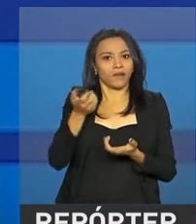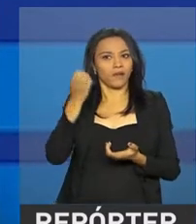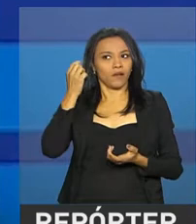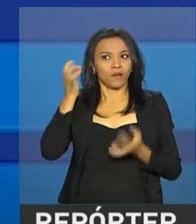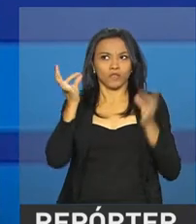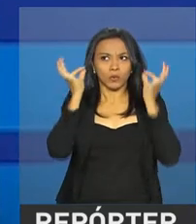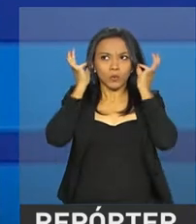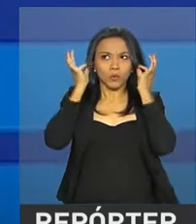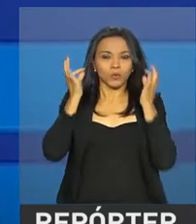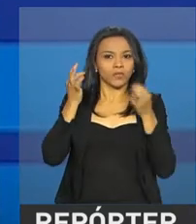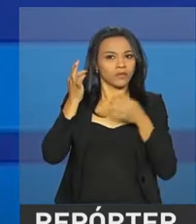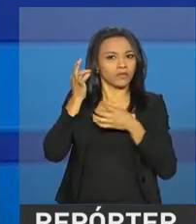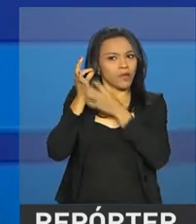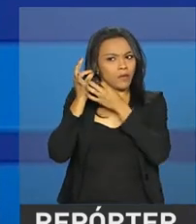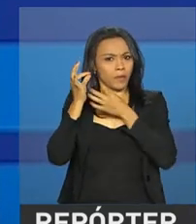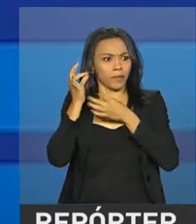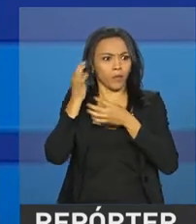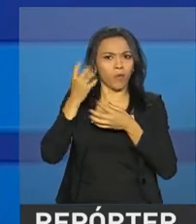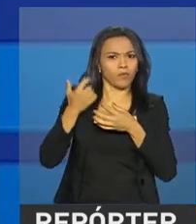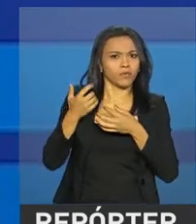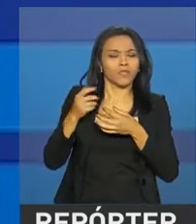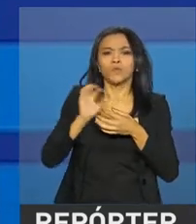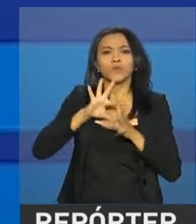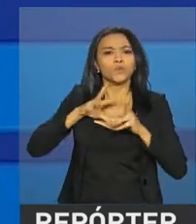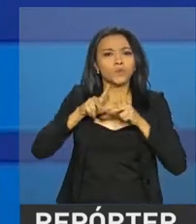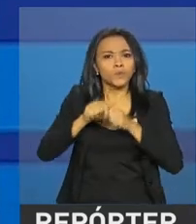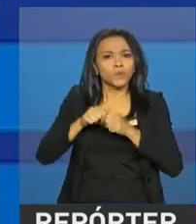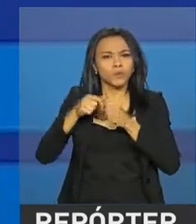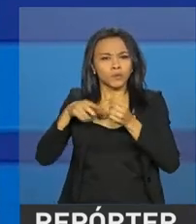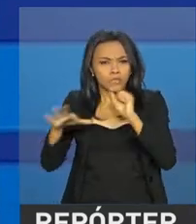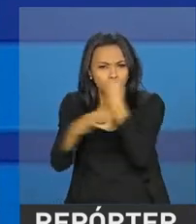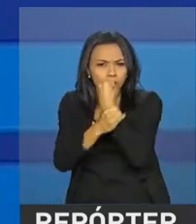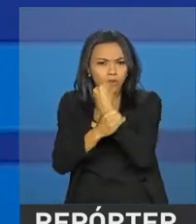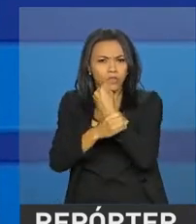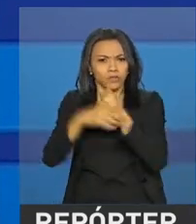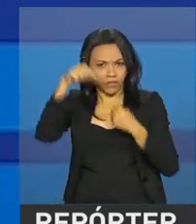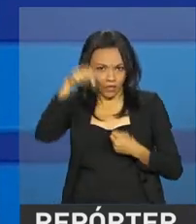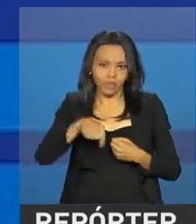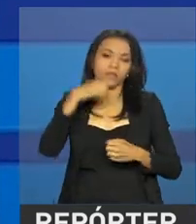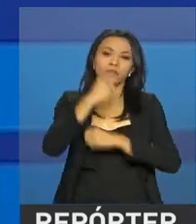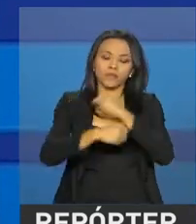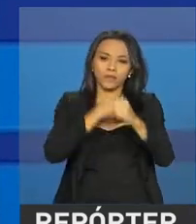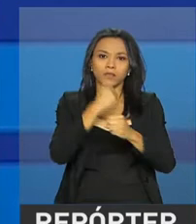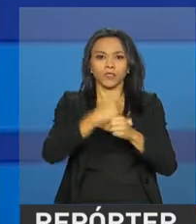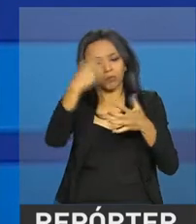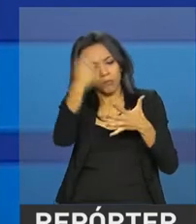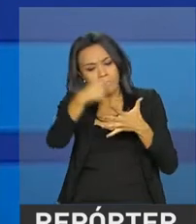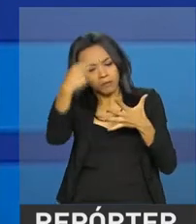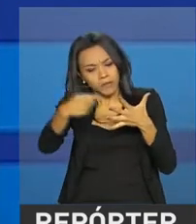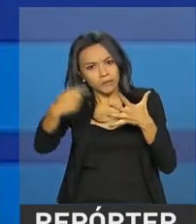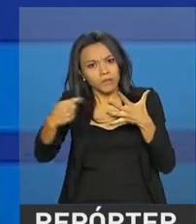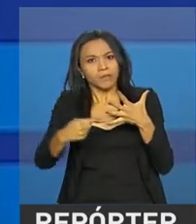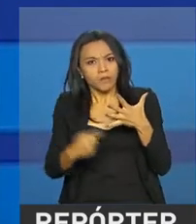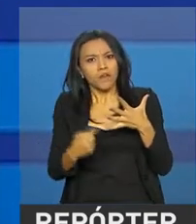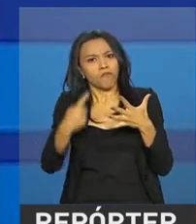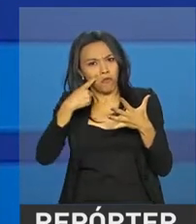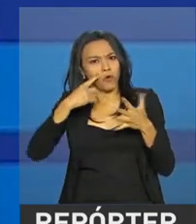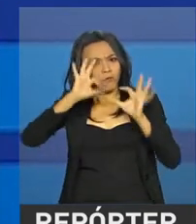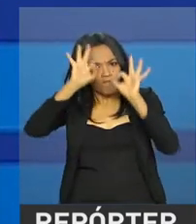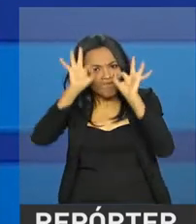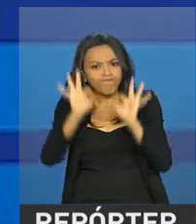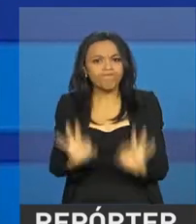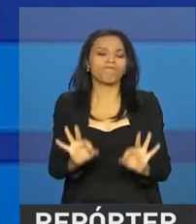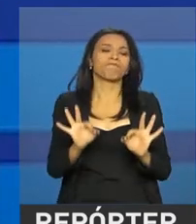etc., né? O que demonstra, inclusive, que todas as medidas adotadas esse ano, né, foram bastante, né,